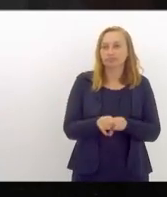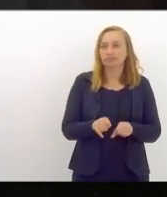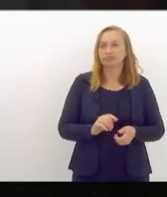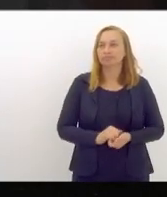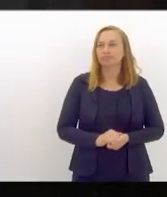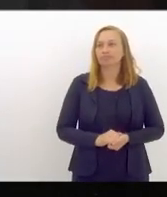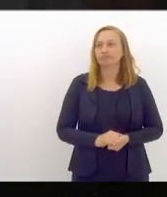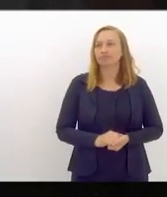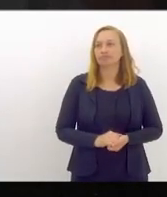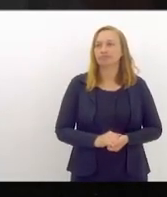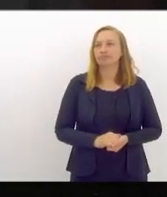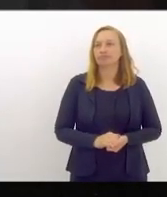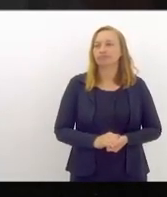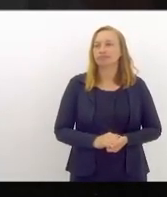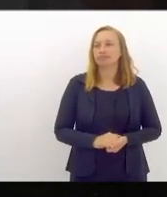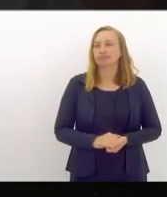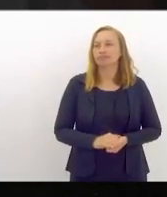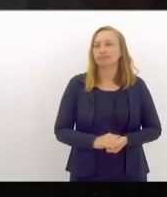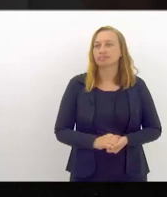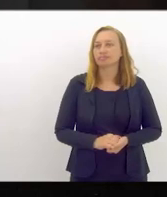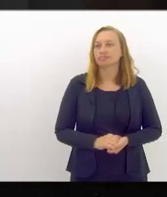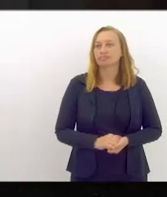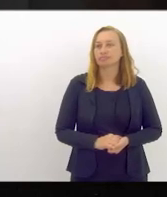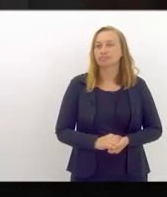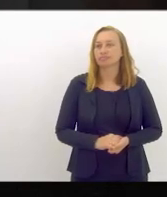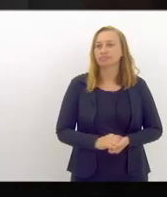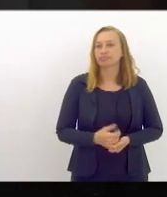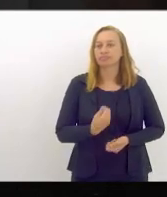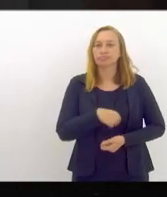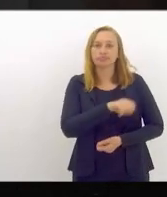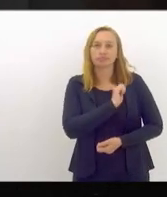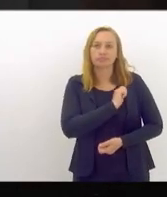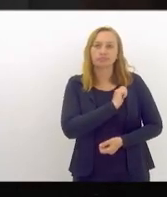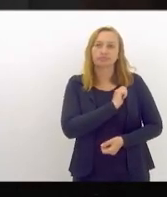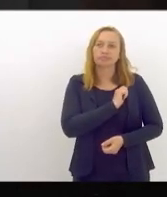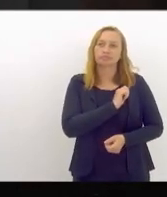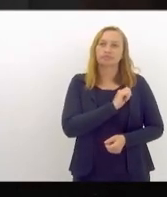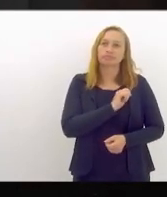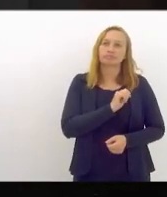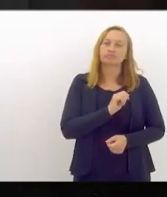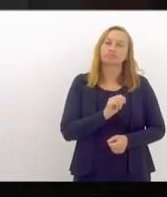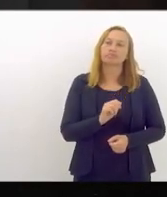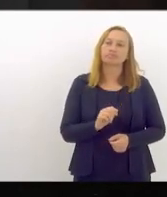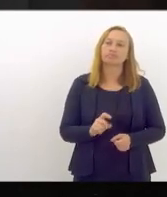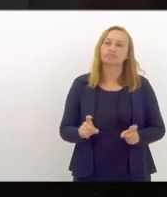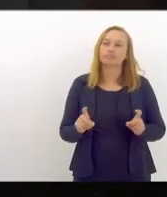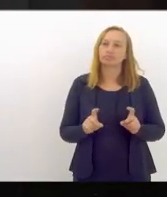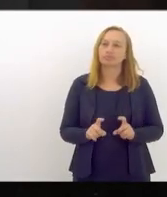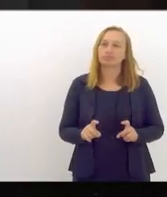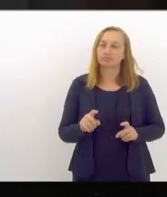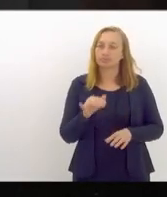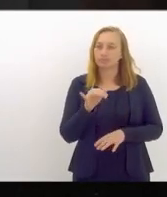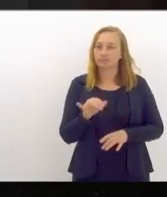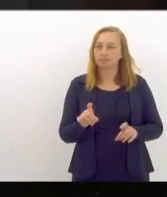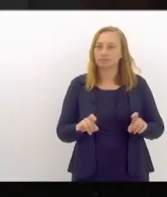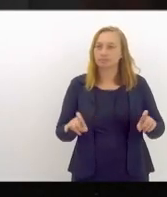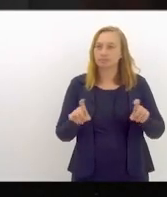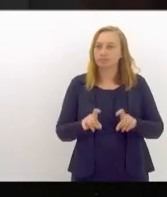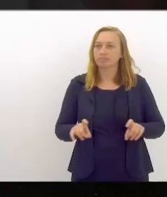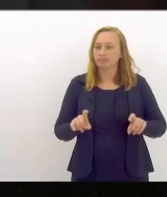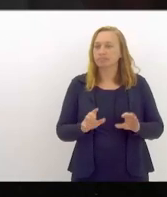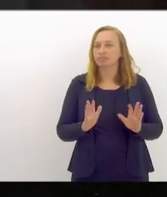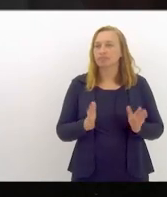a disponibilização da das notas fiscais eletrônicas né e eu brinquei com Thompson hoje já